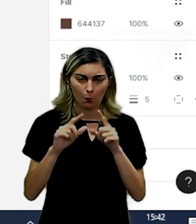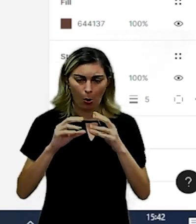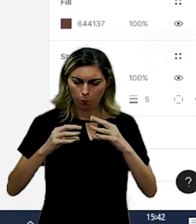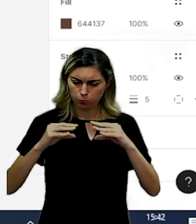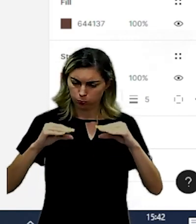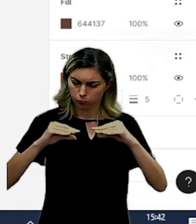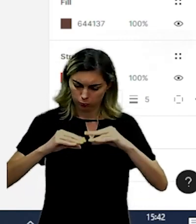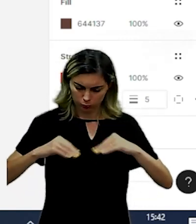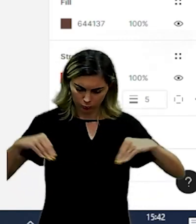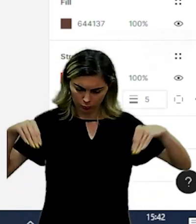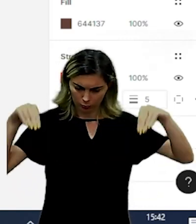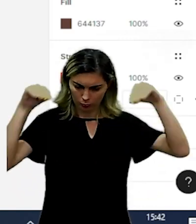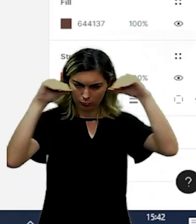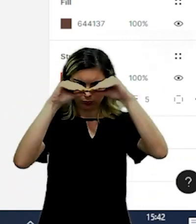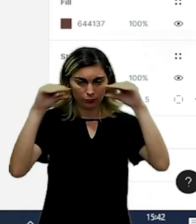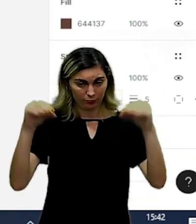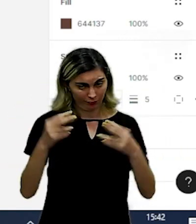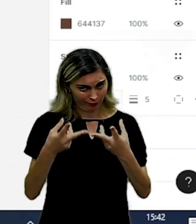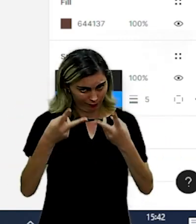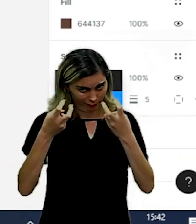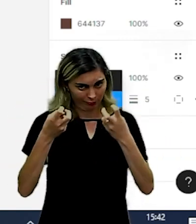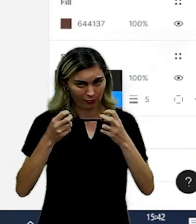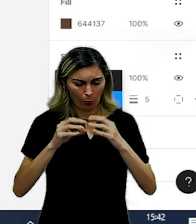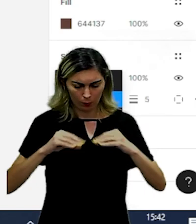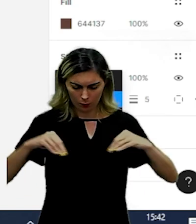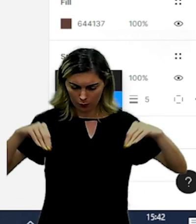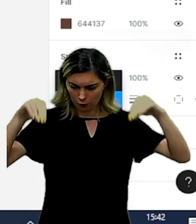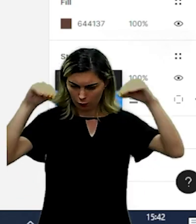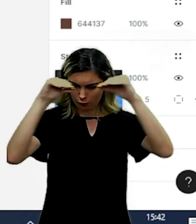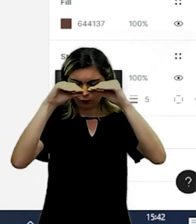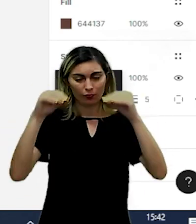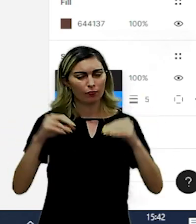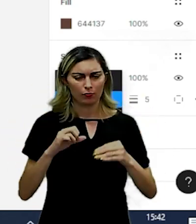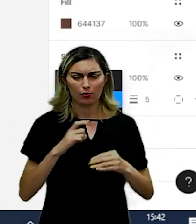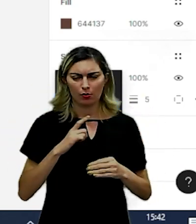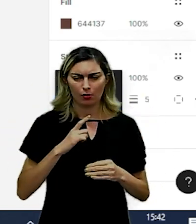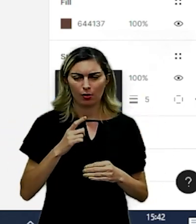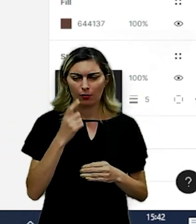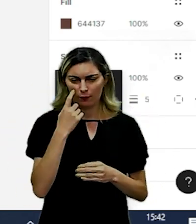Perceberam? Do lado, eu tenho aqui Inside,